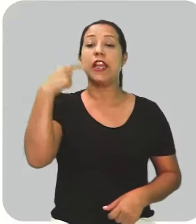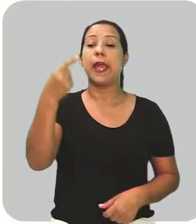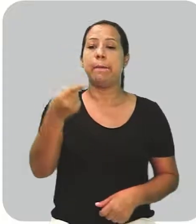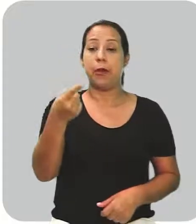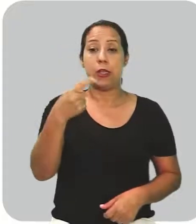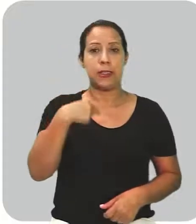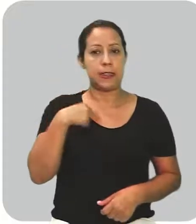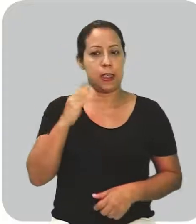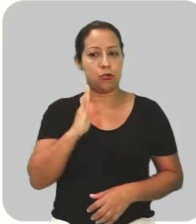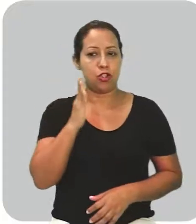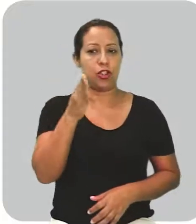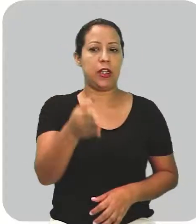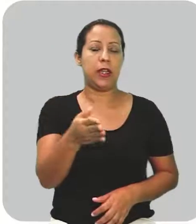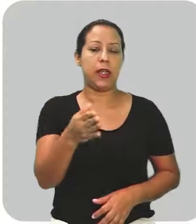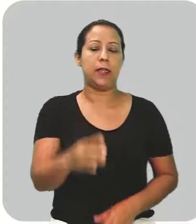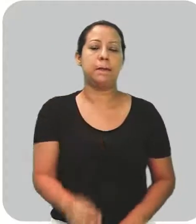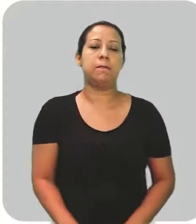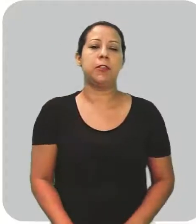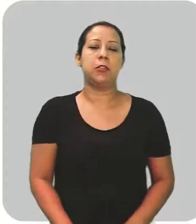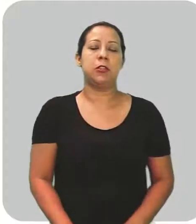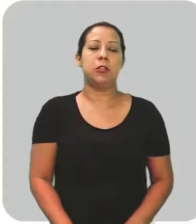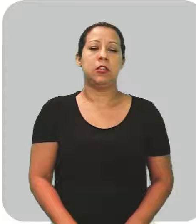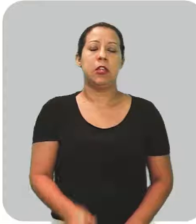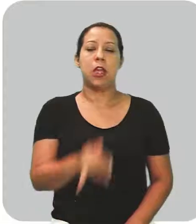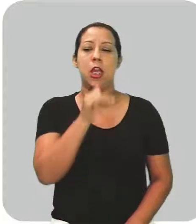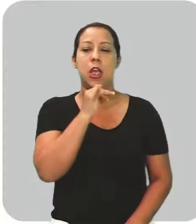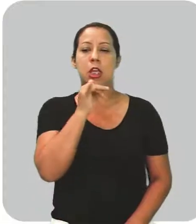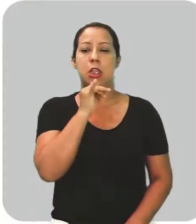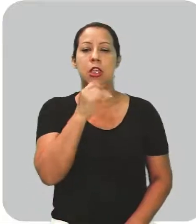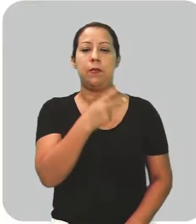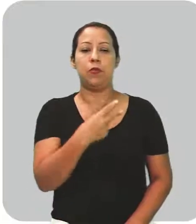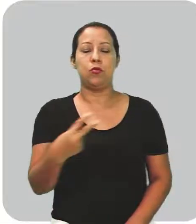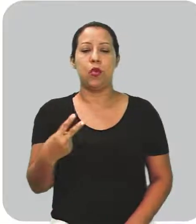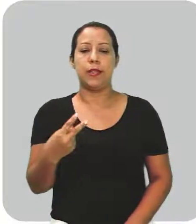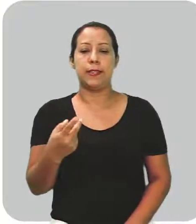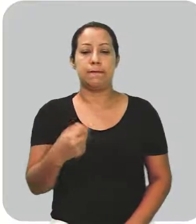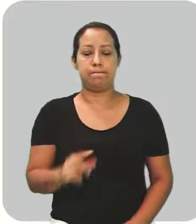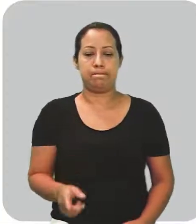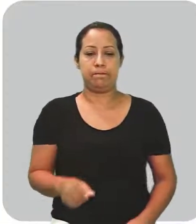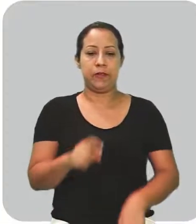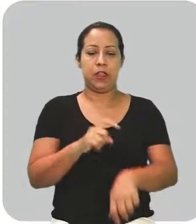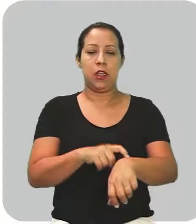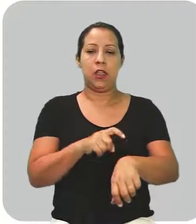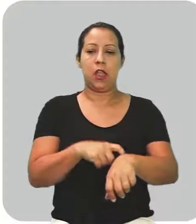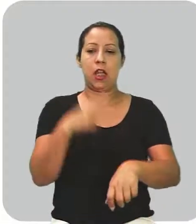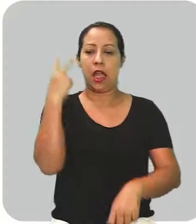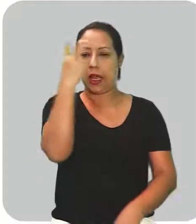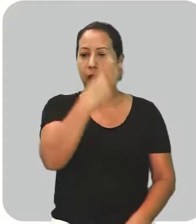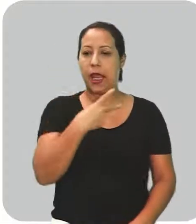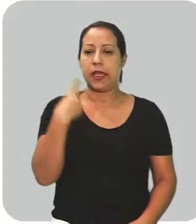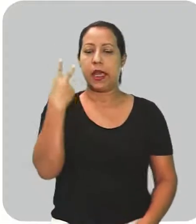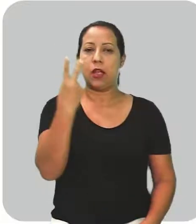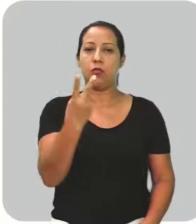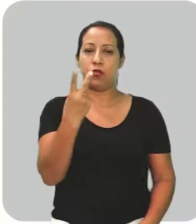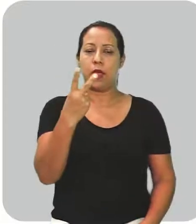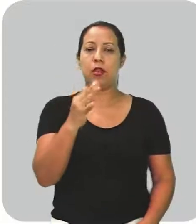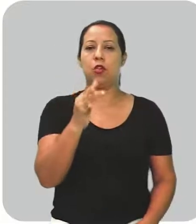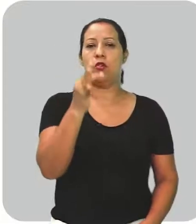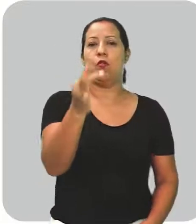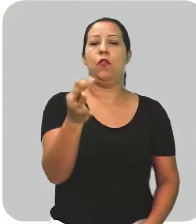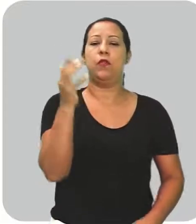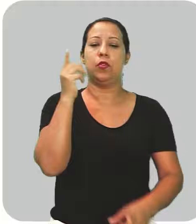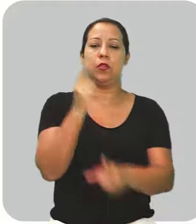levar em consideração o exemplo 2. Daqui a 2 horas nós nos encontraremos. Tá? Aqui